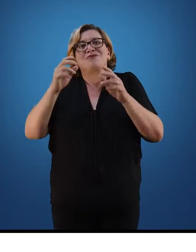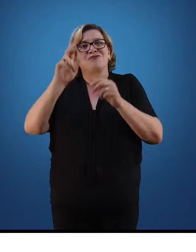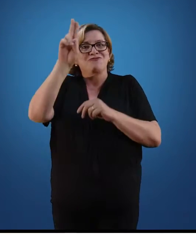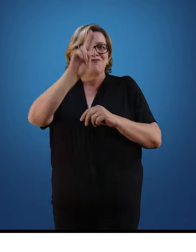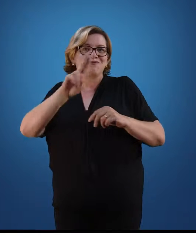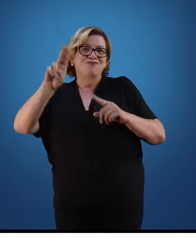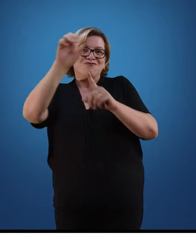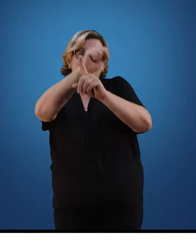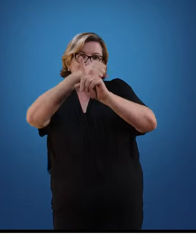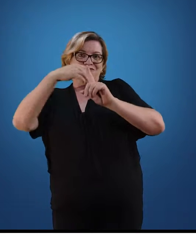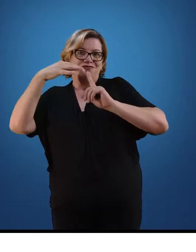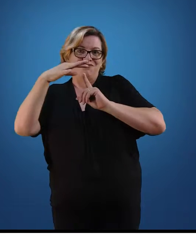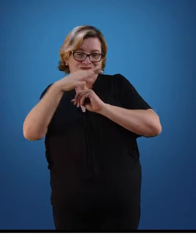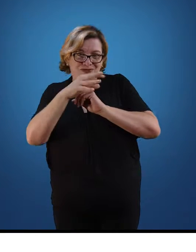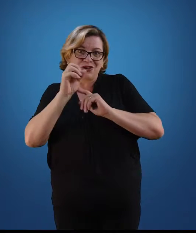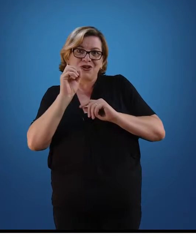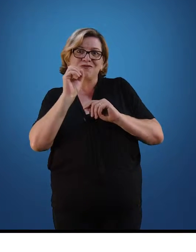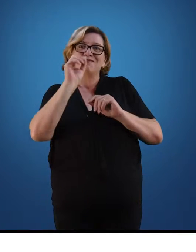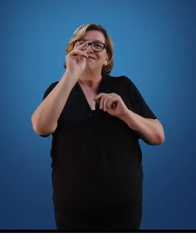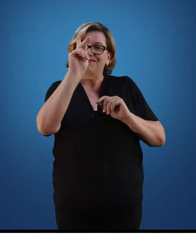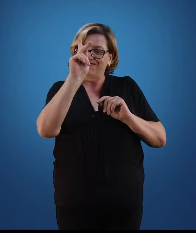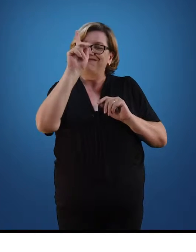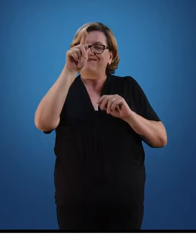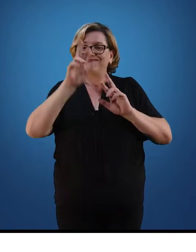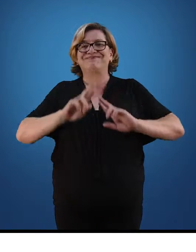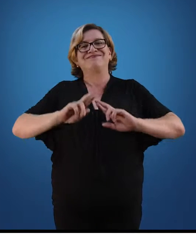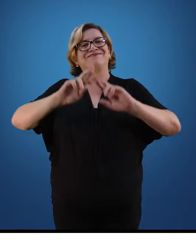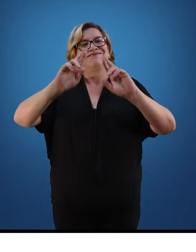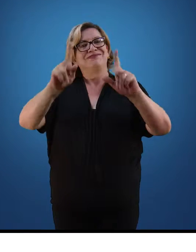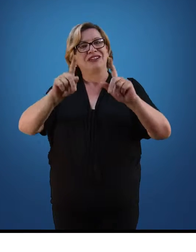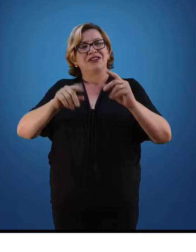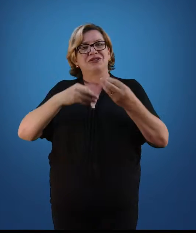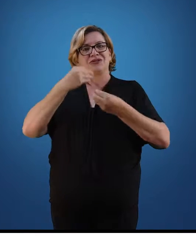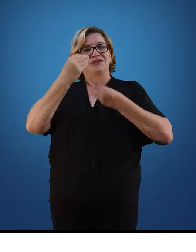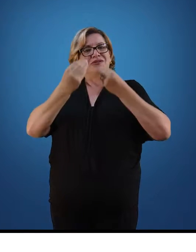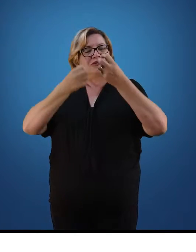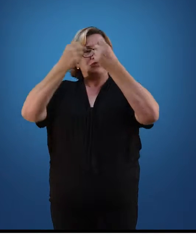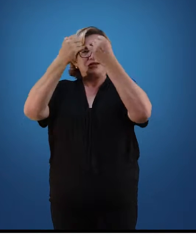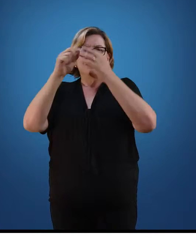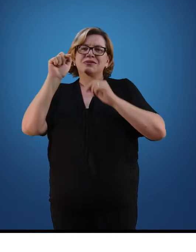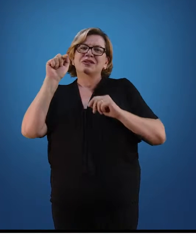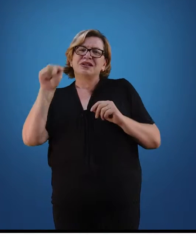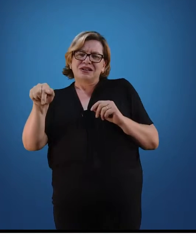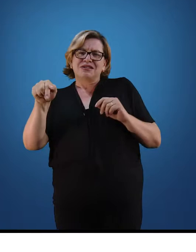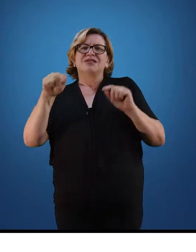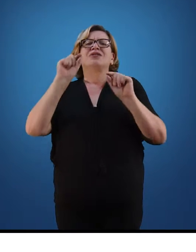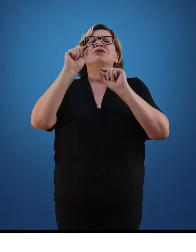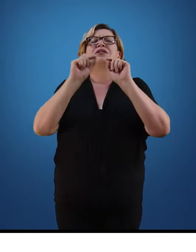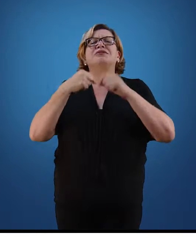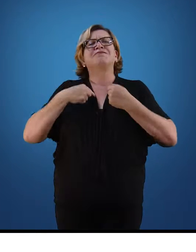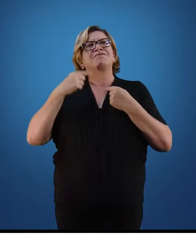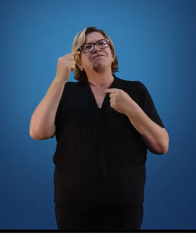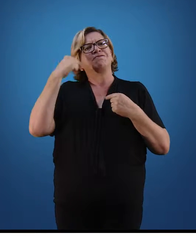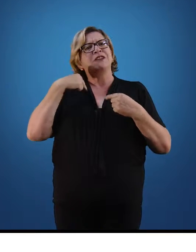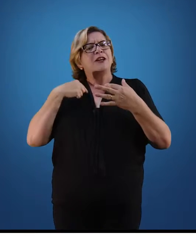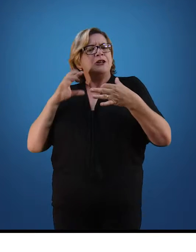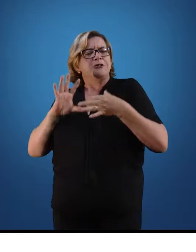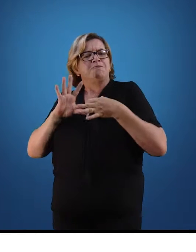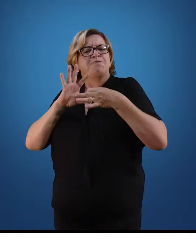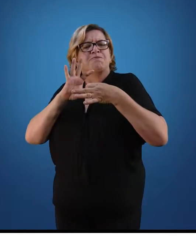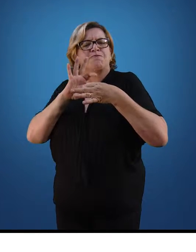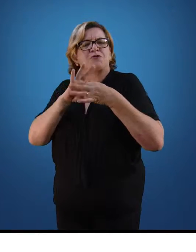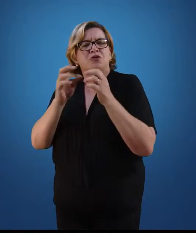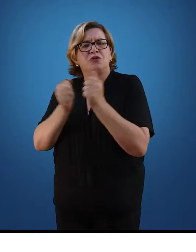êxito na sociedade. Ok? Então essa é a primeira diferença. Quando a gente fala em inovação, a gente tem que entender o que está relacionado à